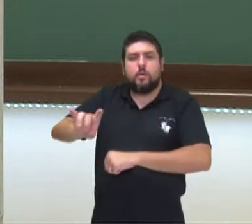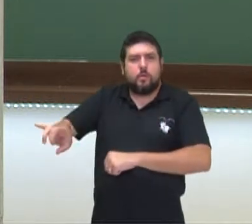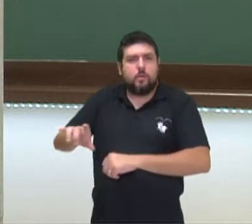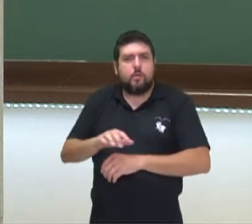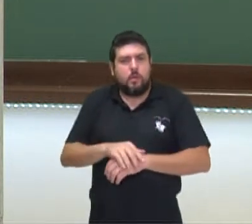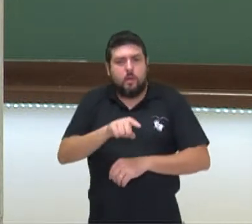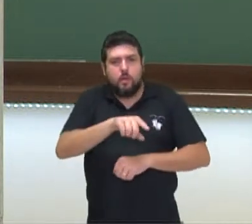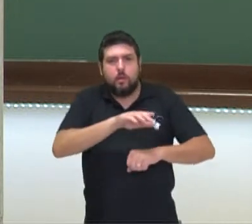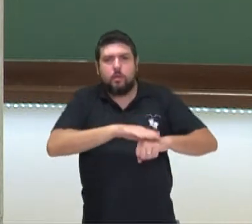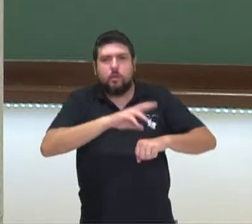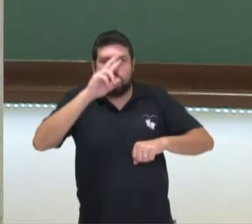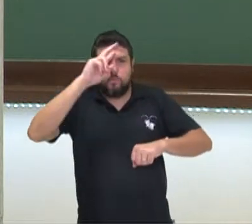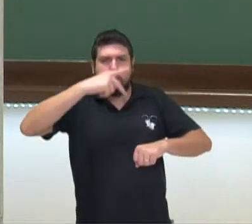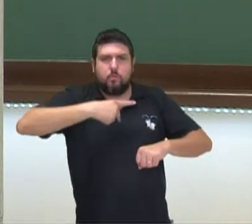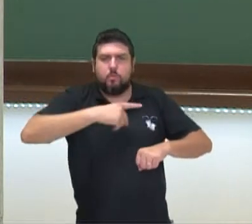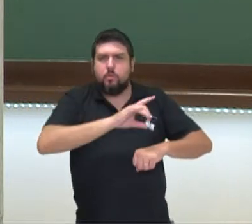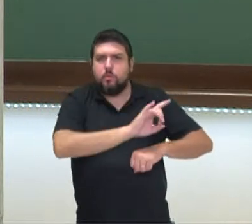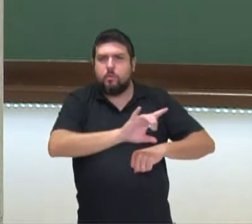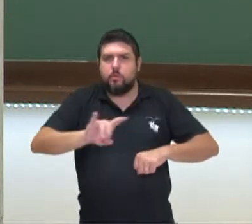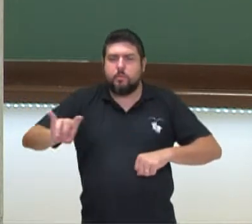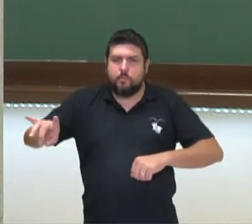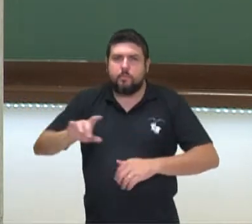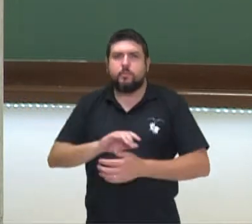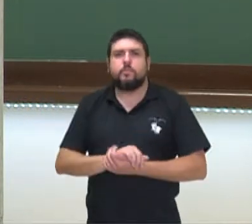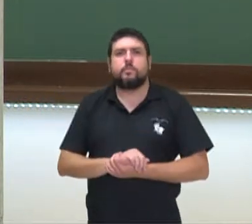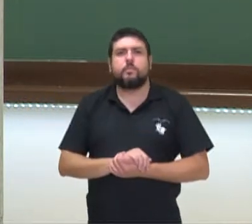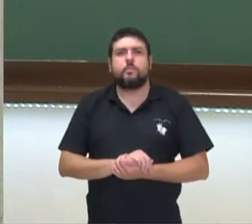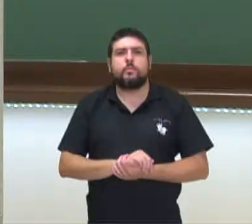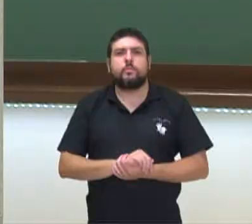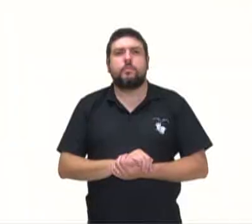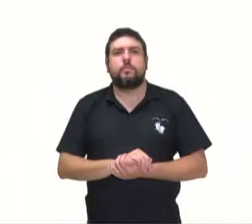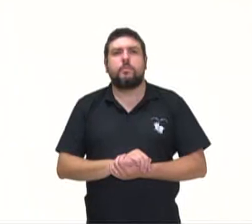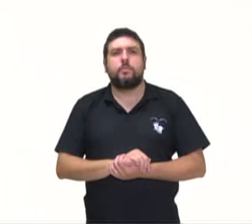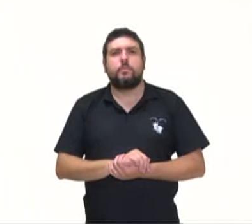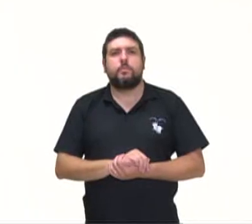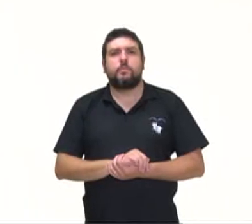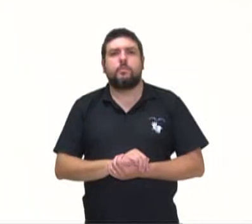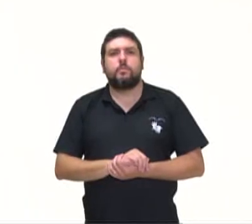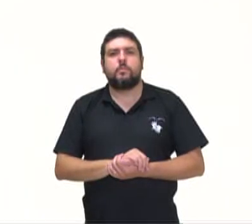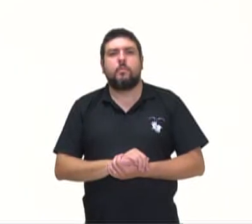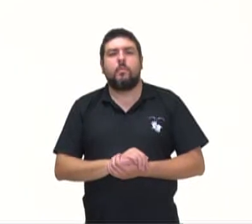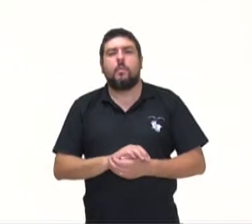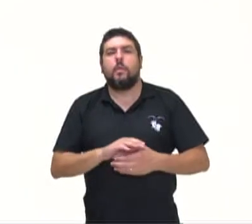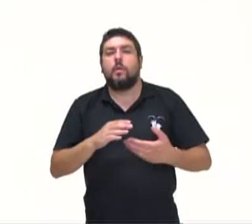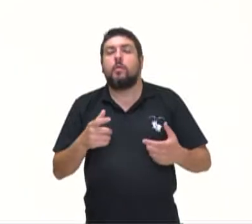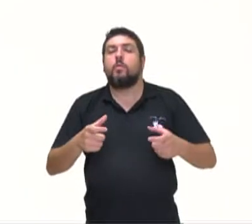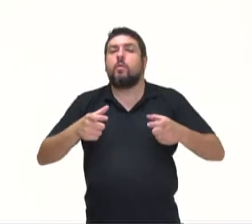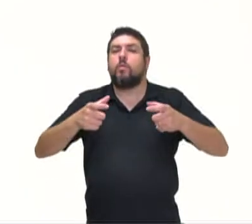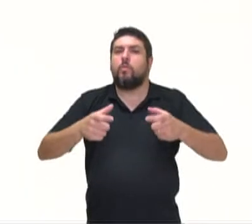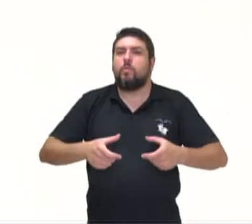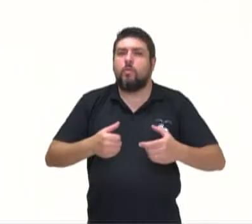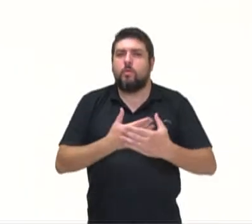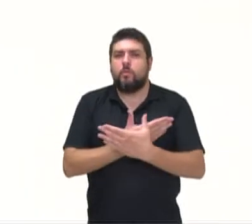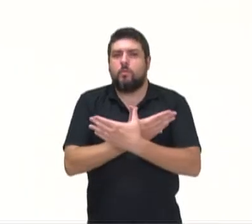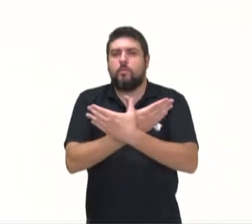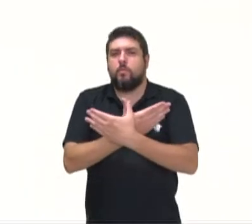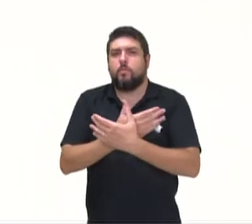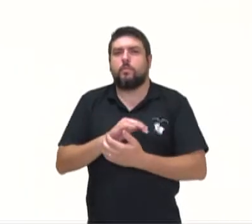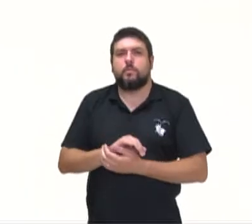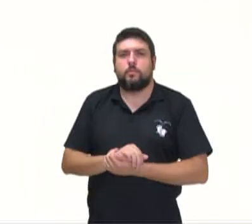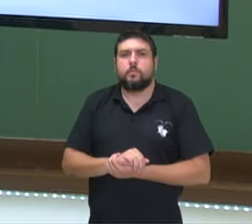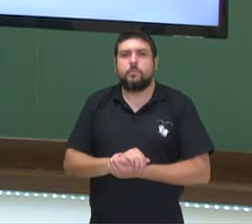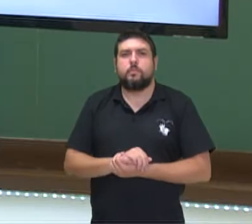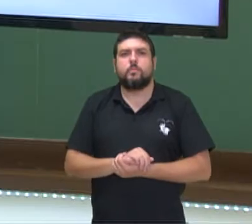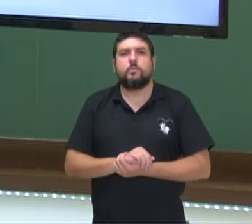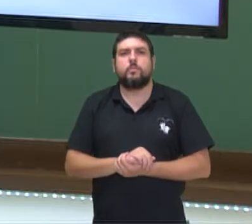e autônomas entre si. Então, aqui, a localização da civilização maia na América Central, então